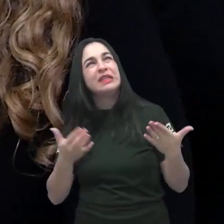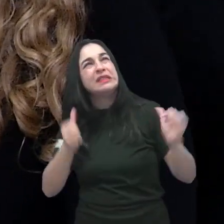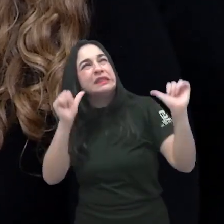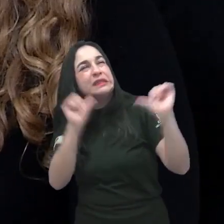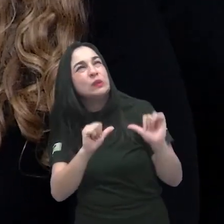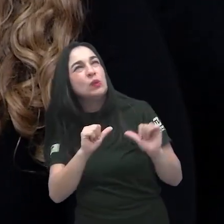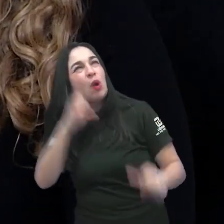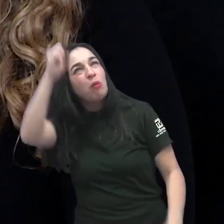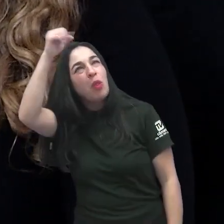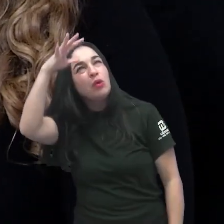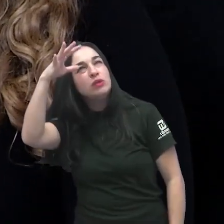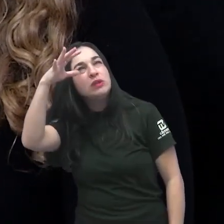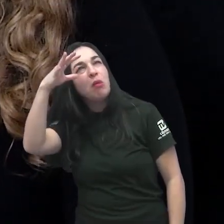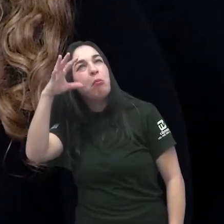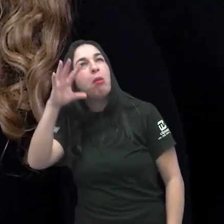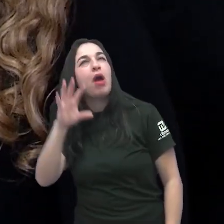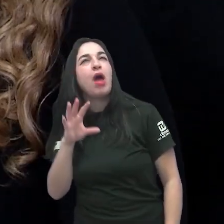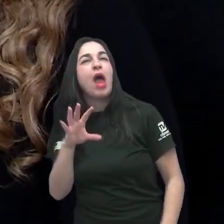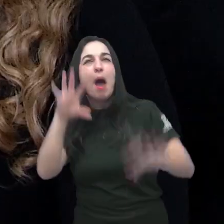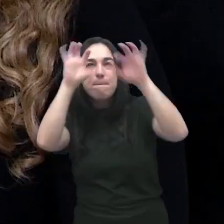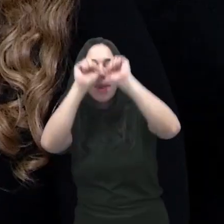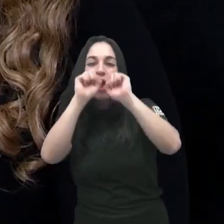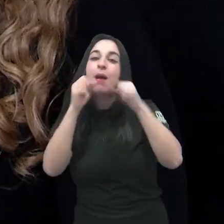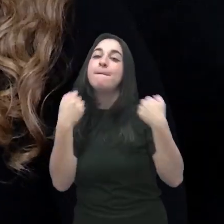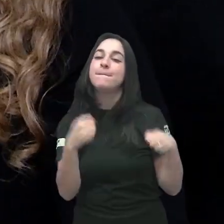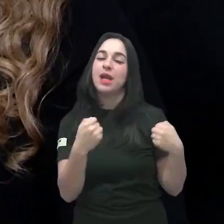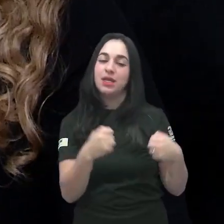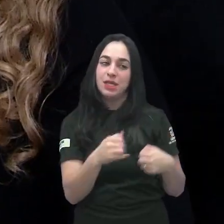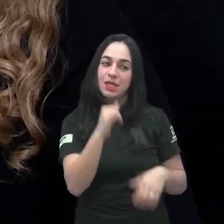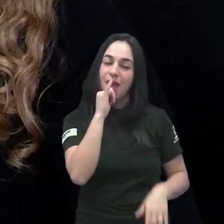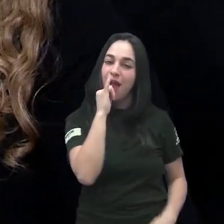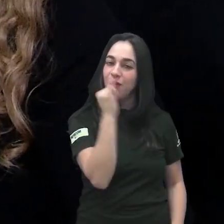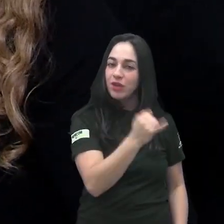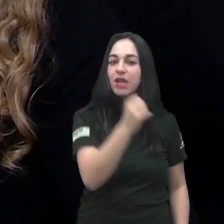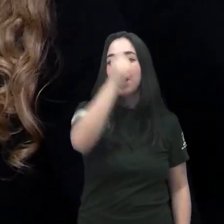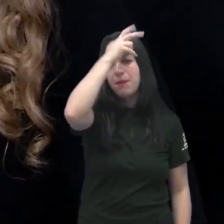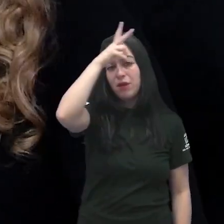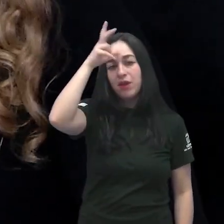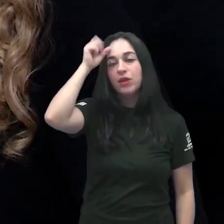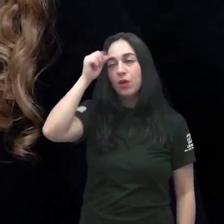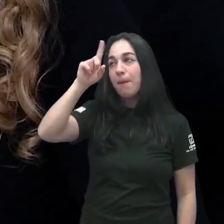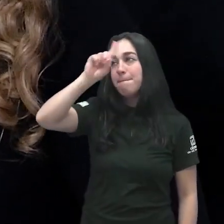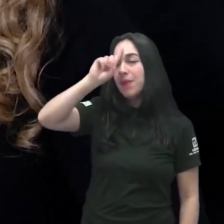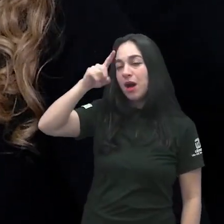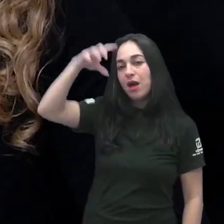certa insegurança, naquela região, ela traz, a prefeitura vai lá, faz